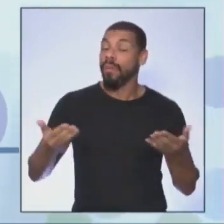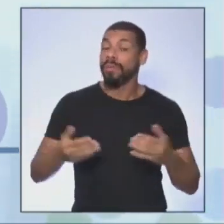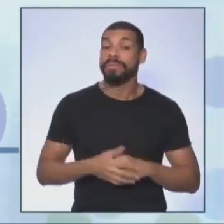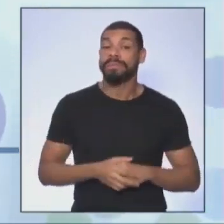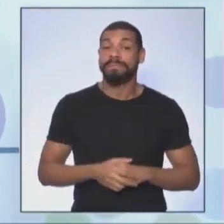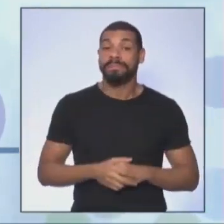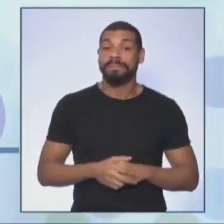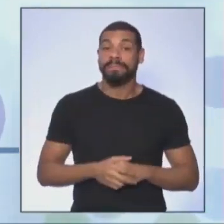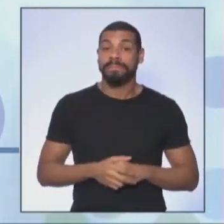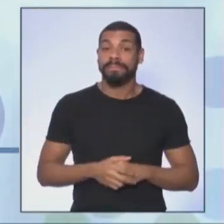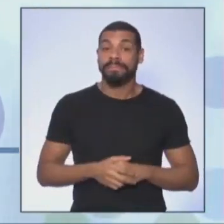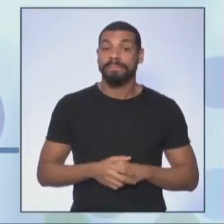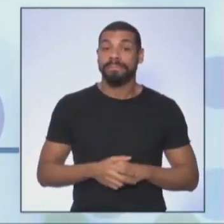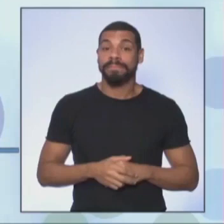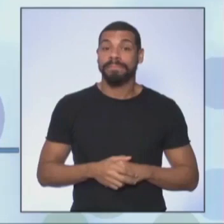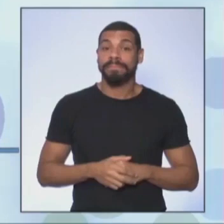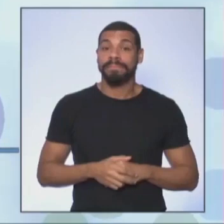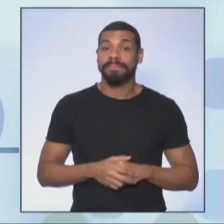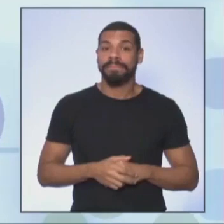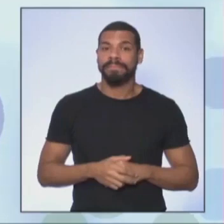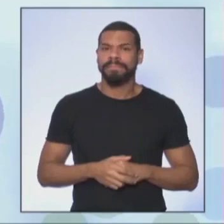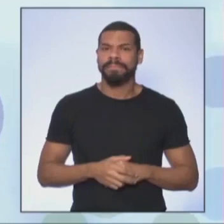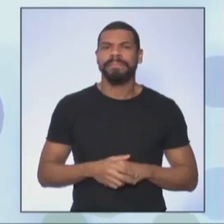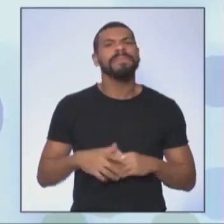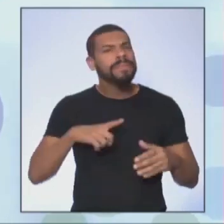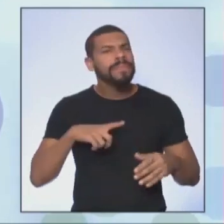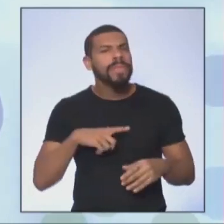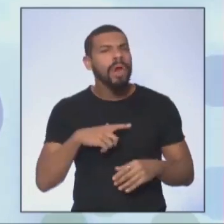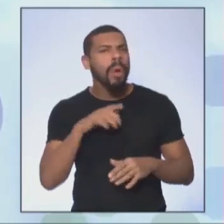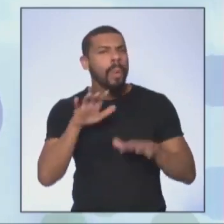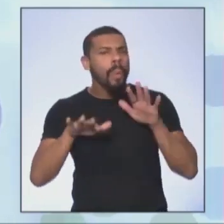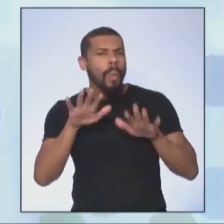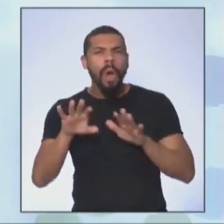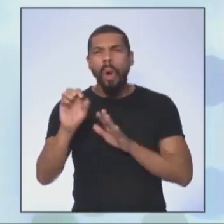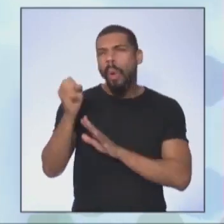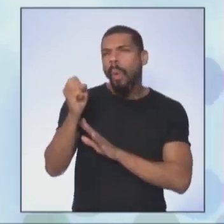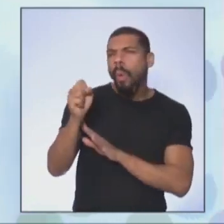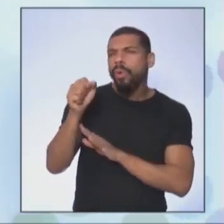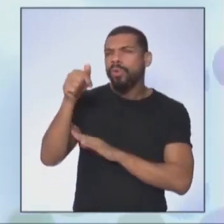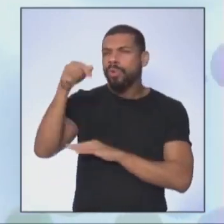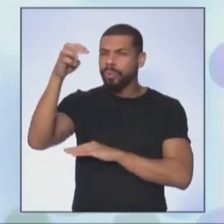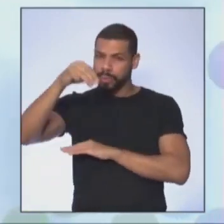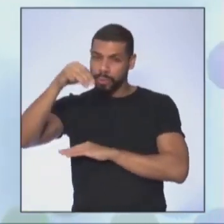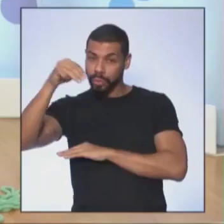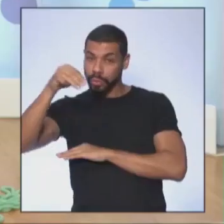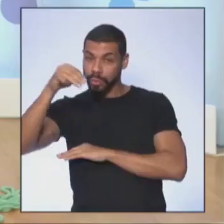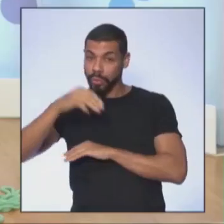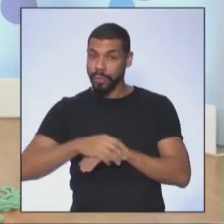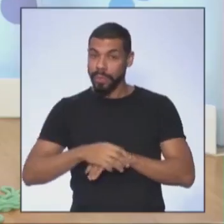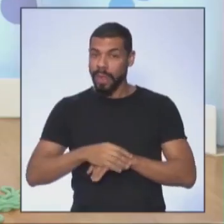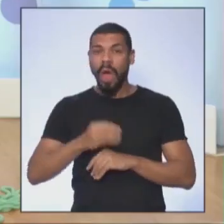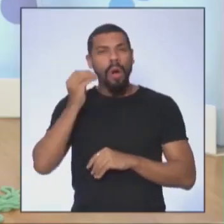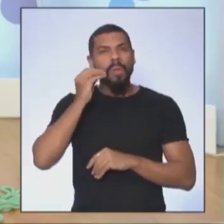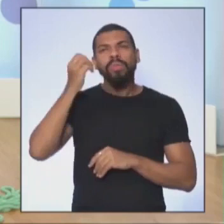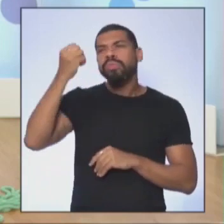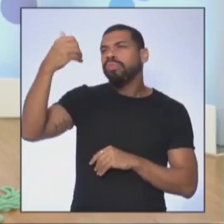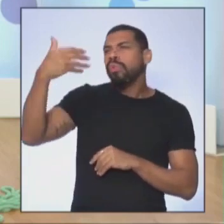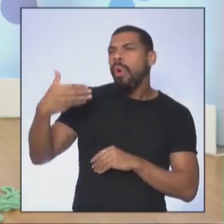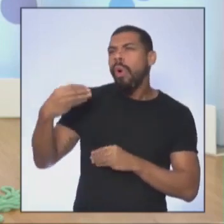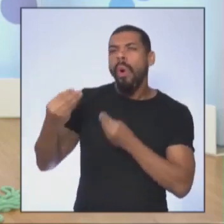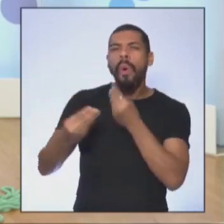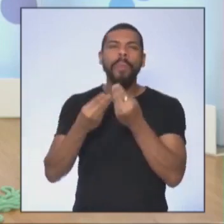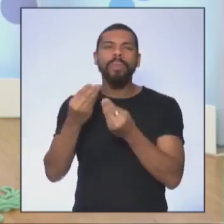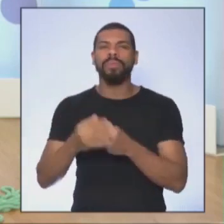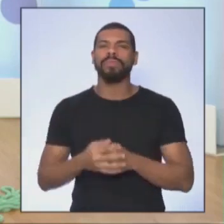tem... Onde é que eu devo olhar? Quase 8 minutos, certo? Então, vamos só comentar. O que você tinha falado no nosso